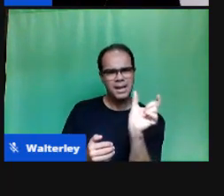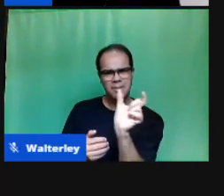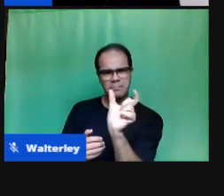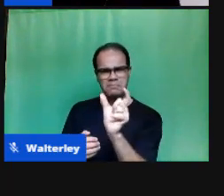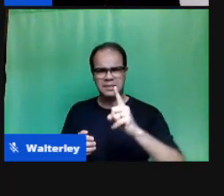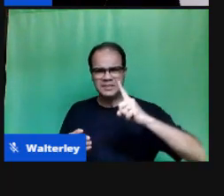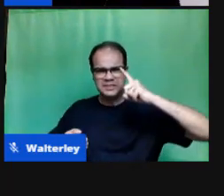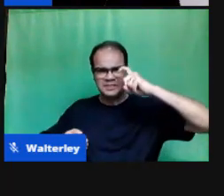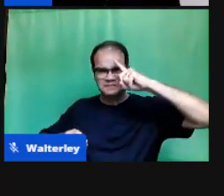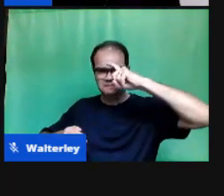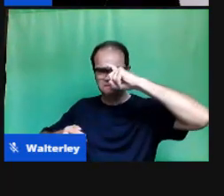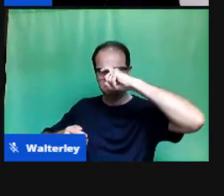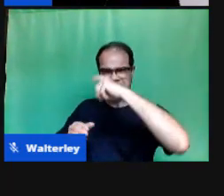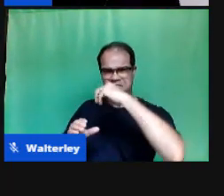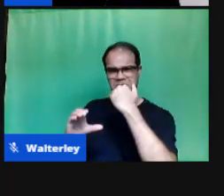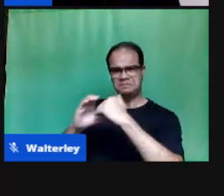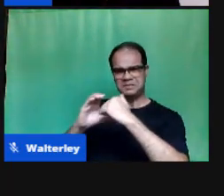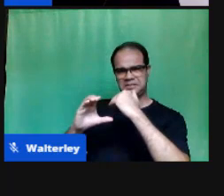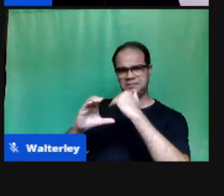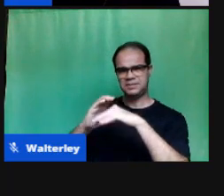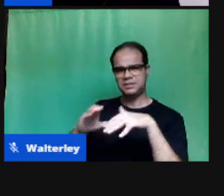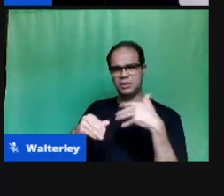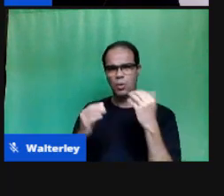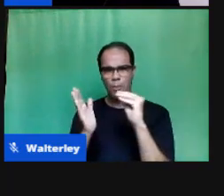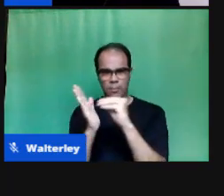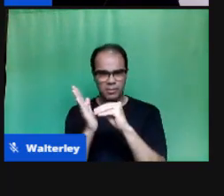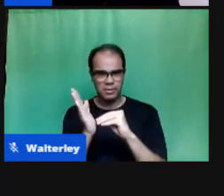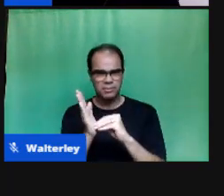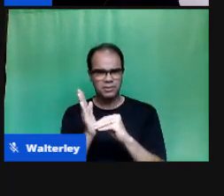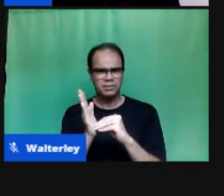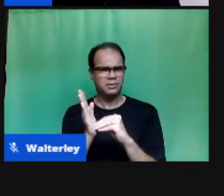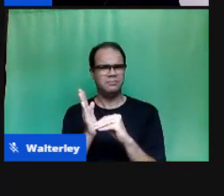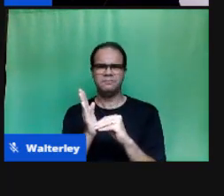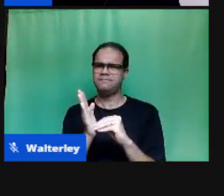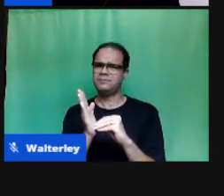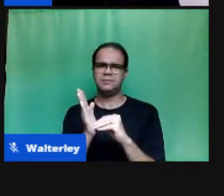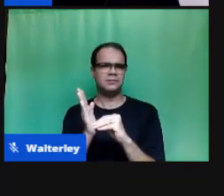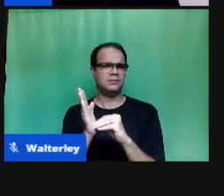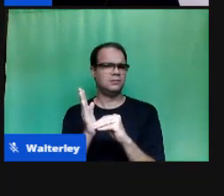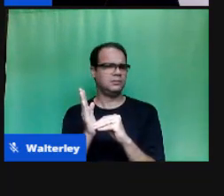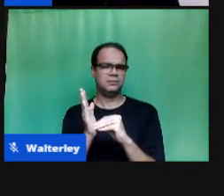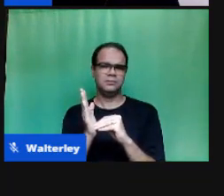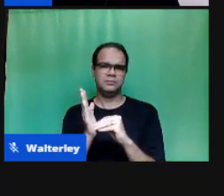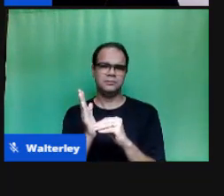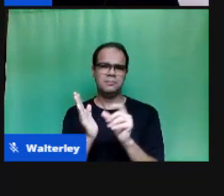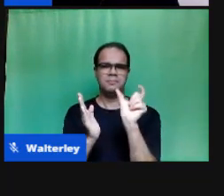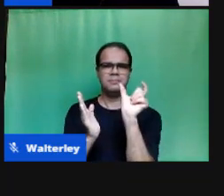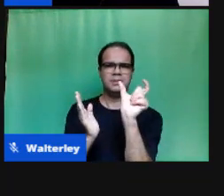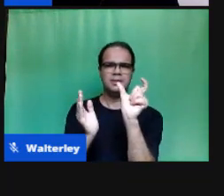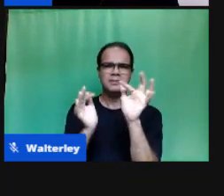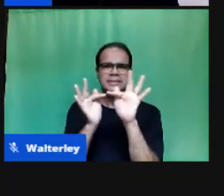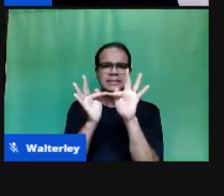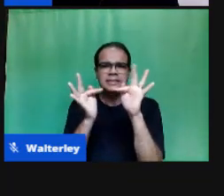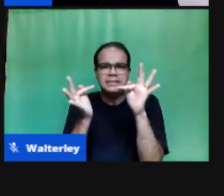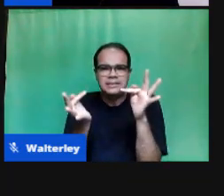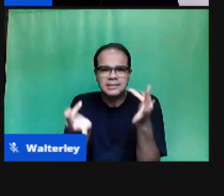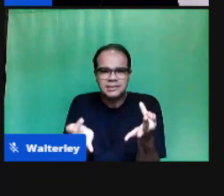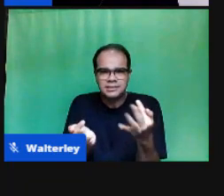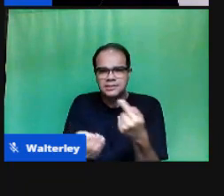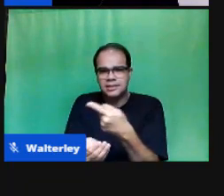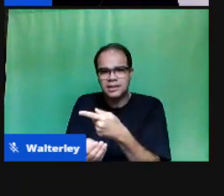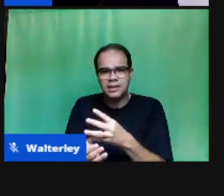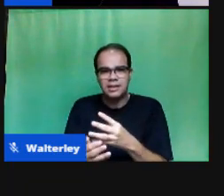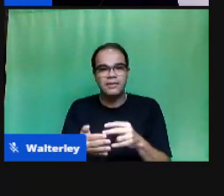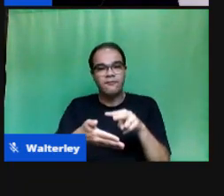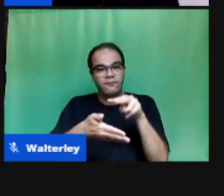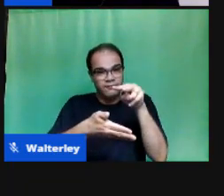proporcionar esse, essa vontade, né, de querer ajudar, porque a gente vai até estar